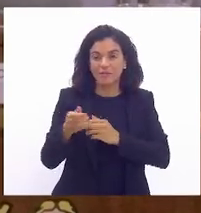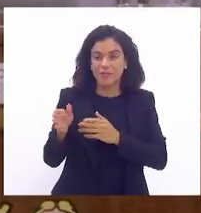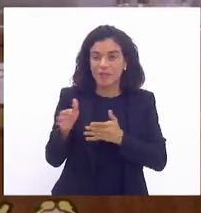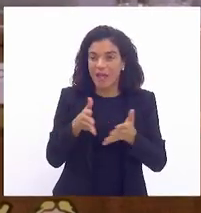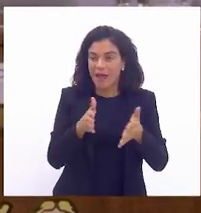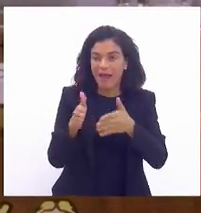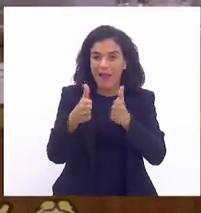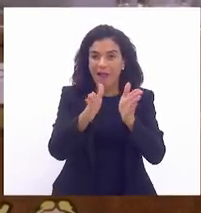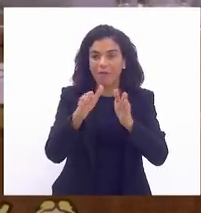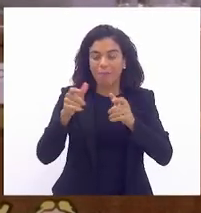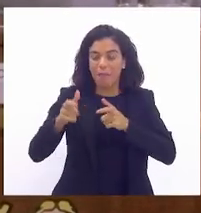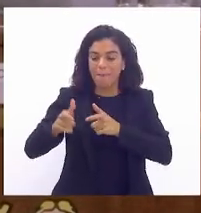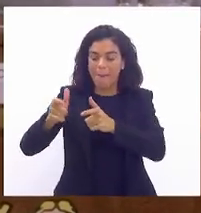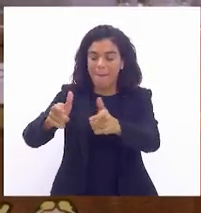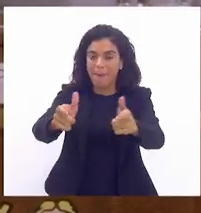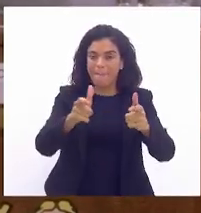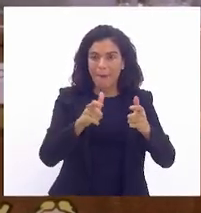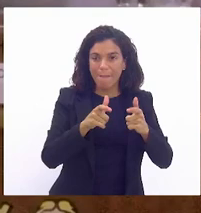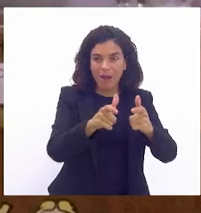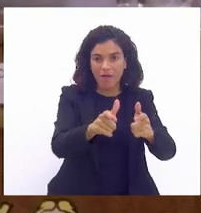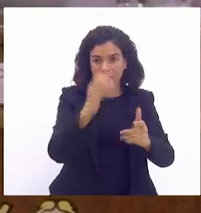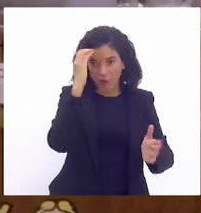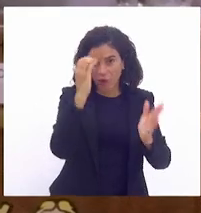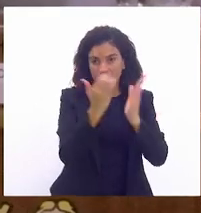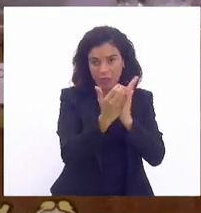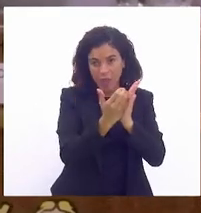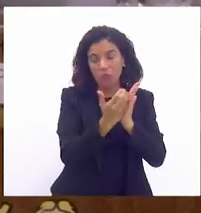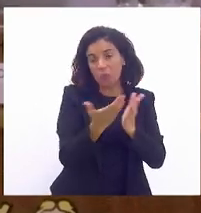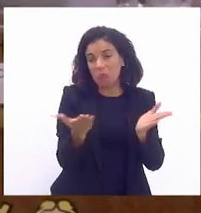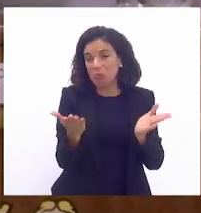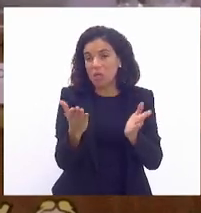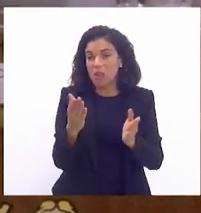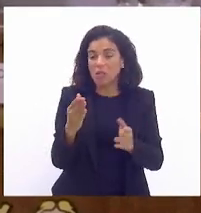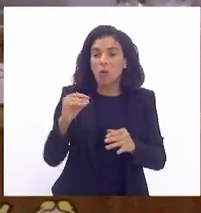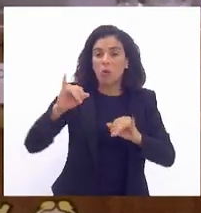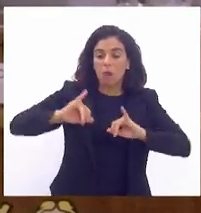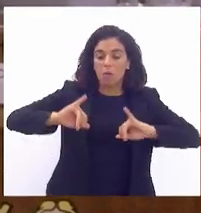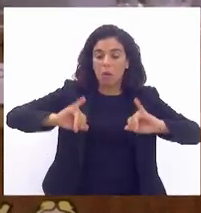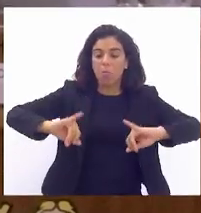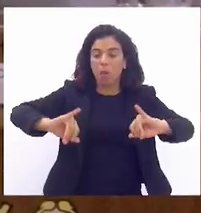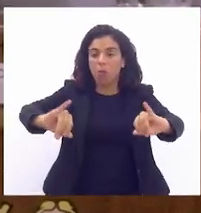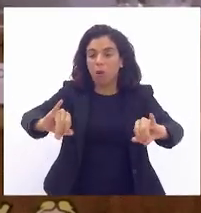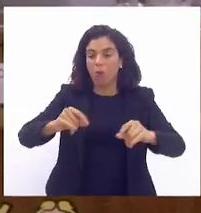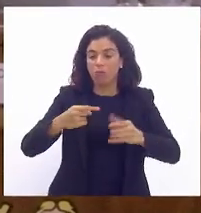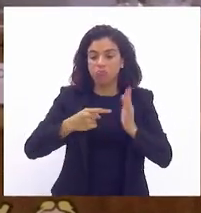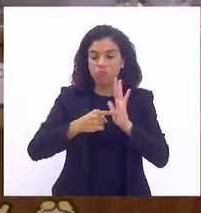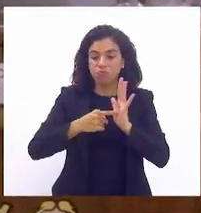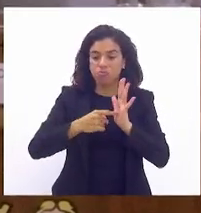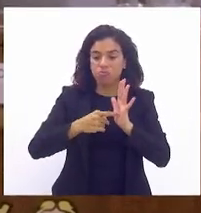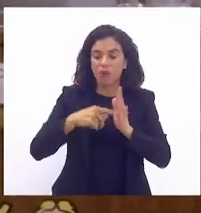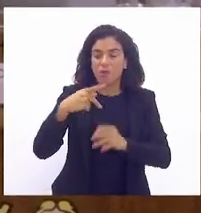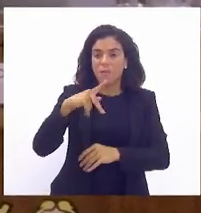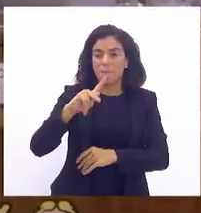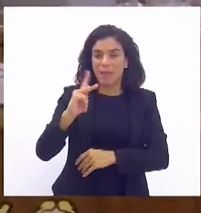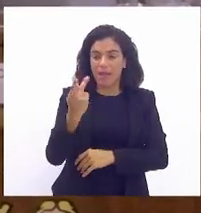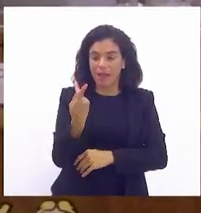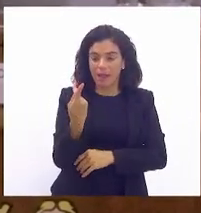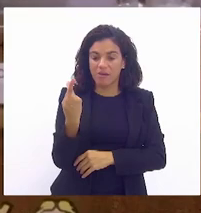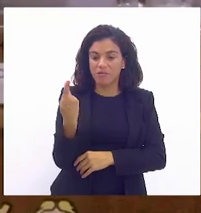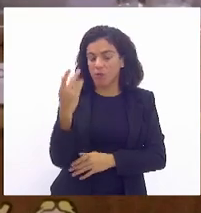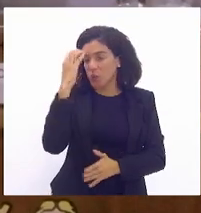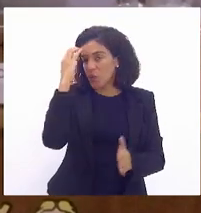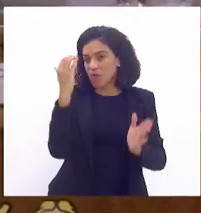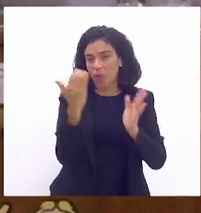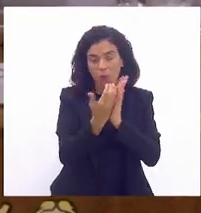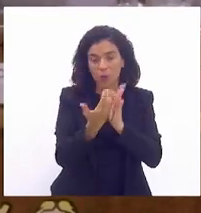lançados nos pontos tais. Não cumprido. Instalar equipamentos de medição automática de pH, condutividade, temperatura, não